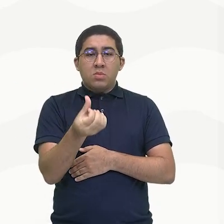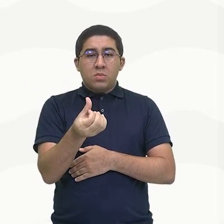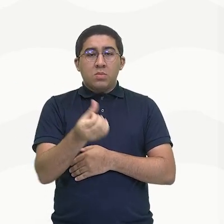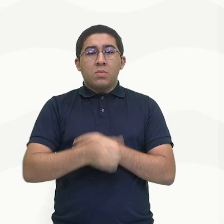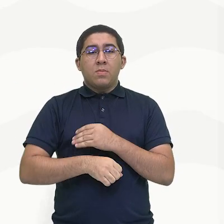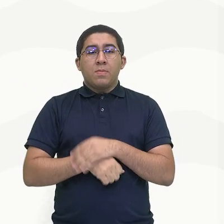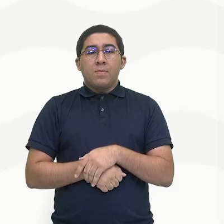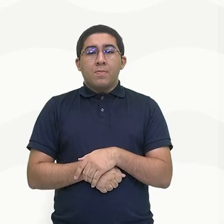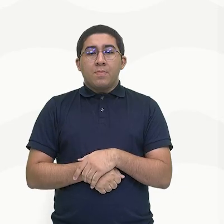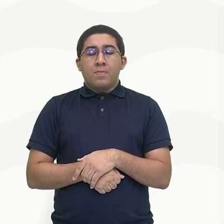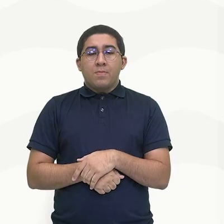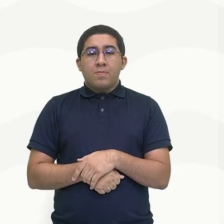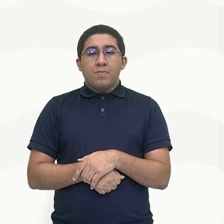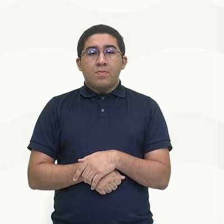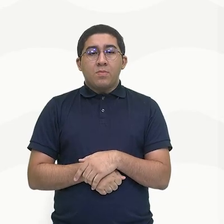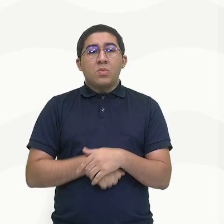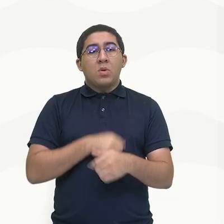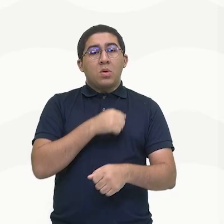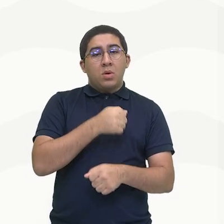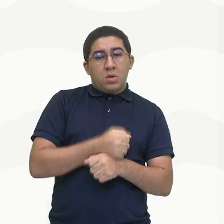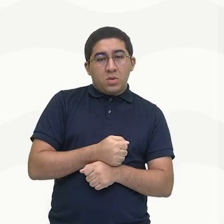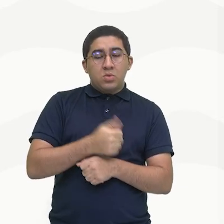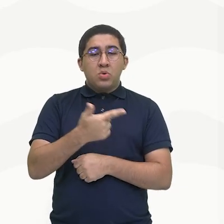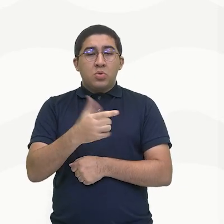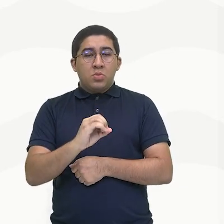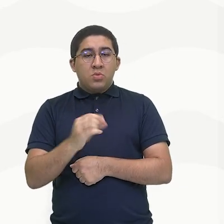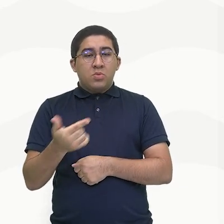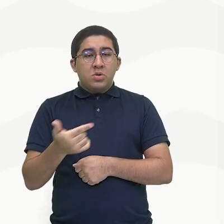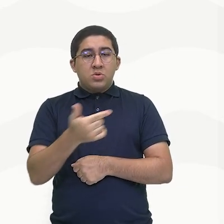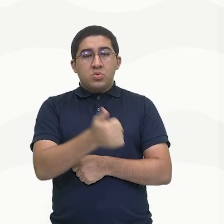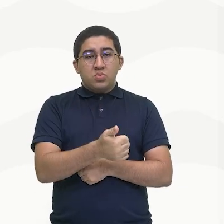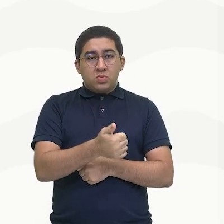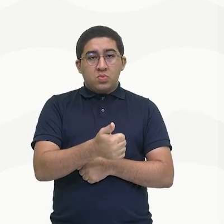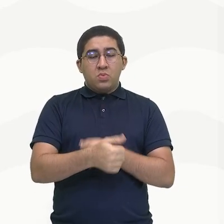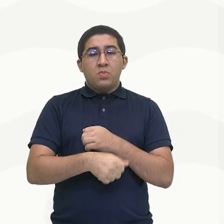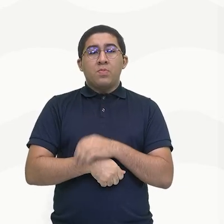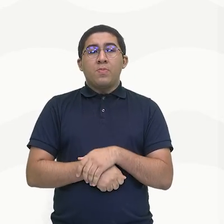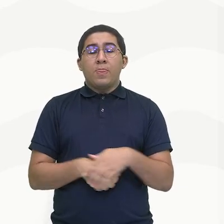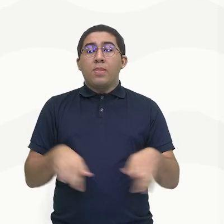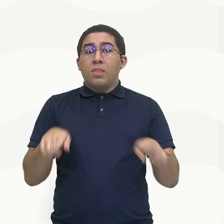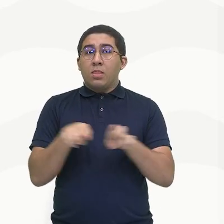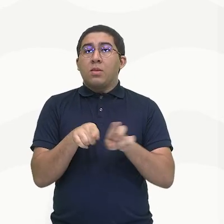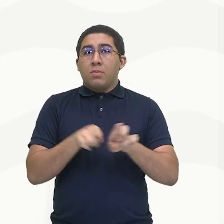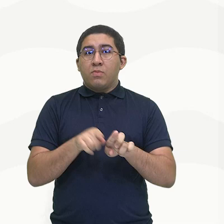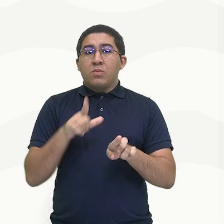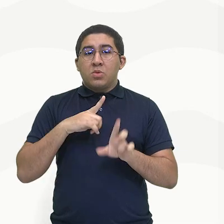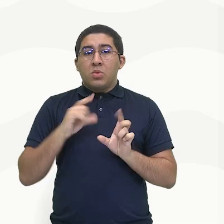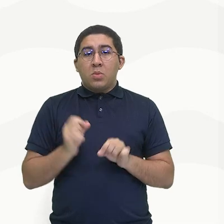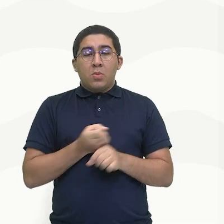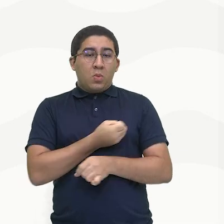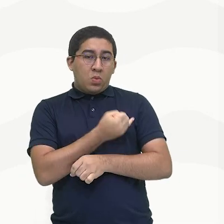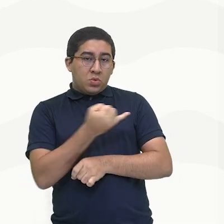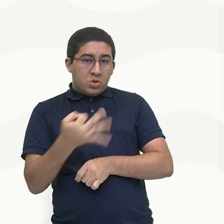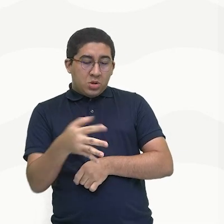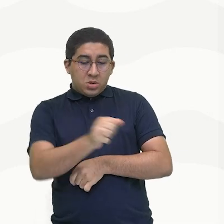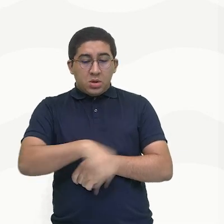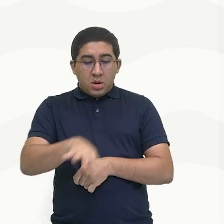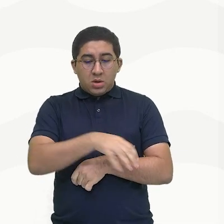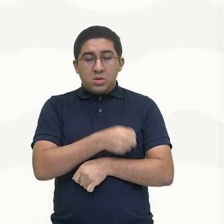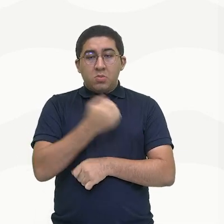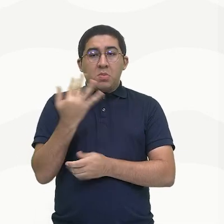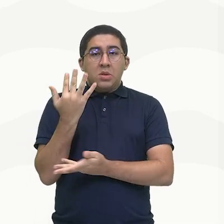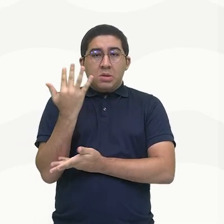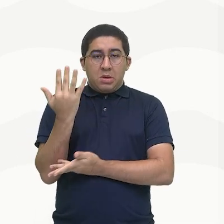7.536. E no ano de 2021 também tinha uma quantidade de área